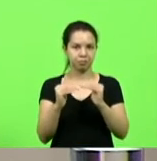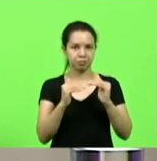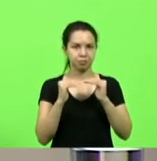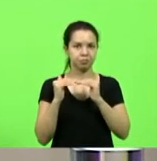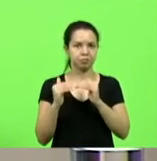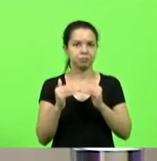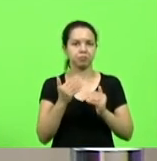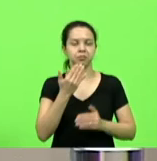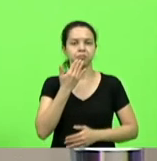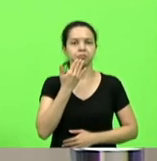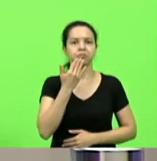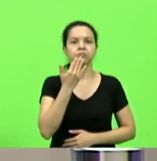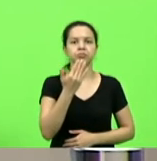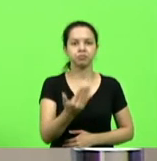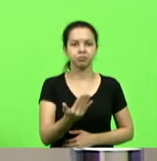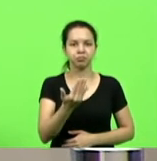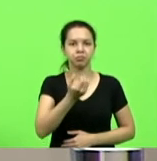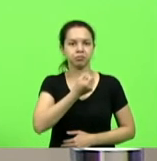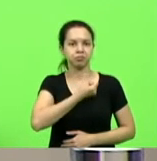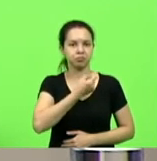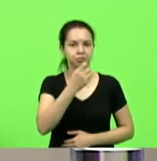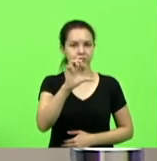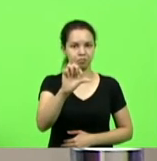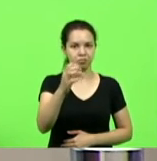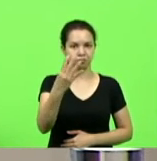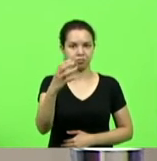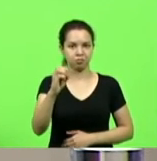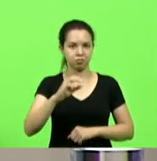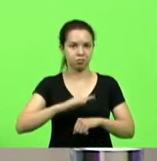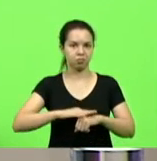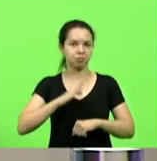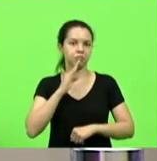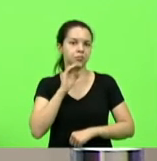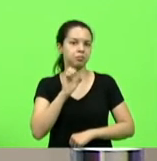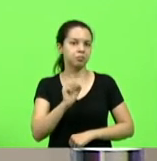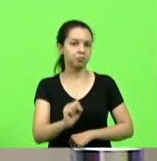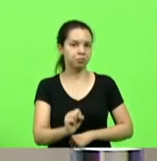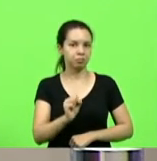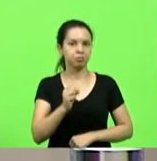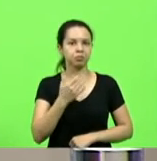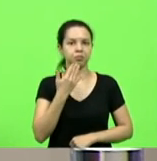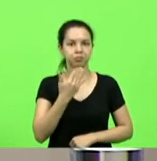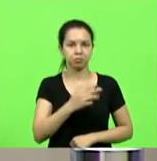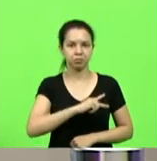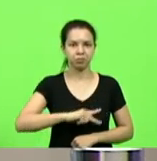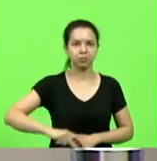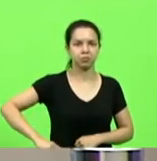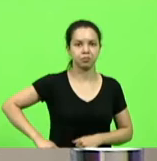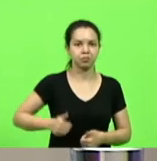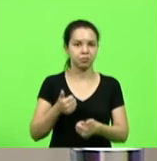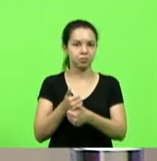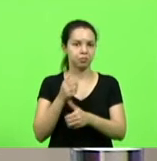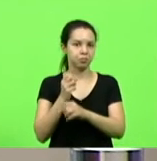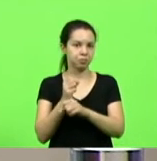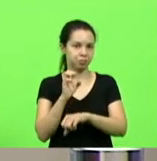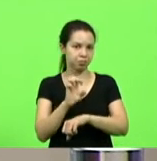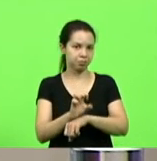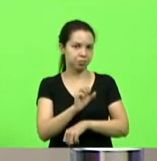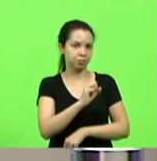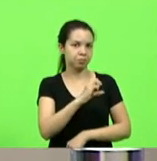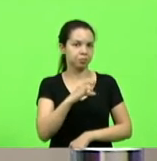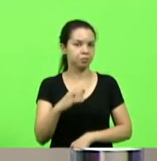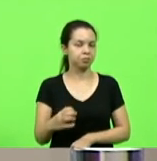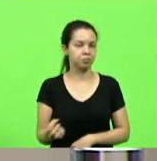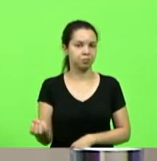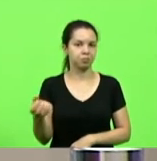unanimidade. Requerimentos. Requerimento 940, autor deputado Bruno Souza, solicitando ao presidente do Tribunal de Contas do Estado de Santa Catarina atualizações sobre